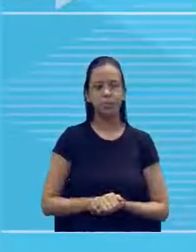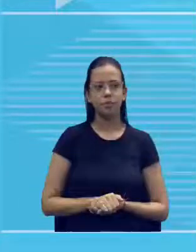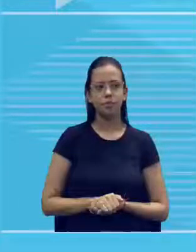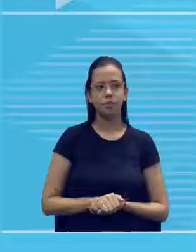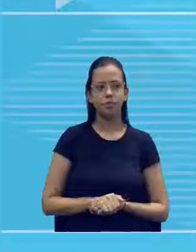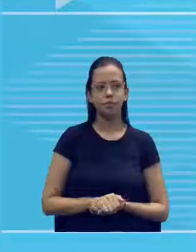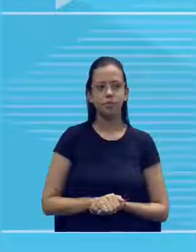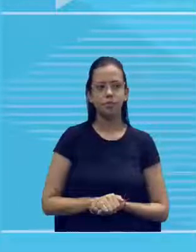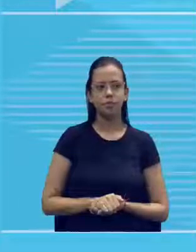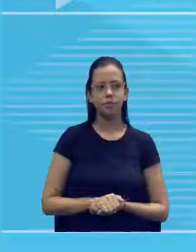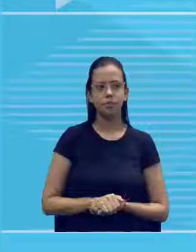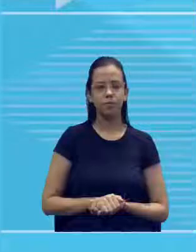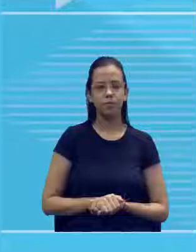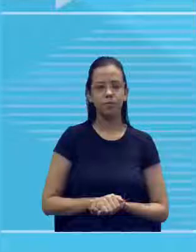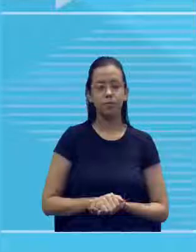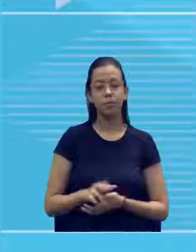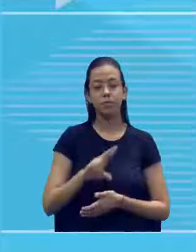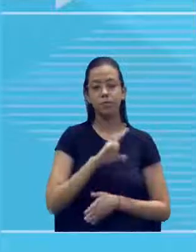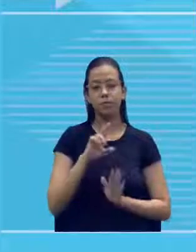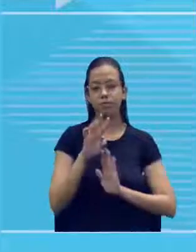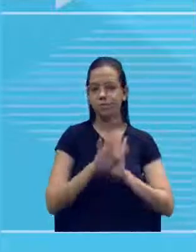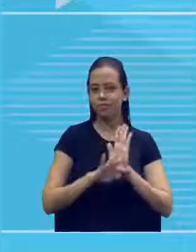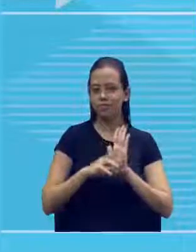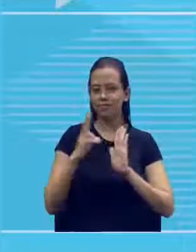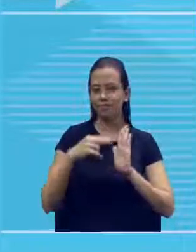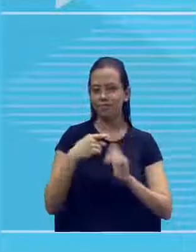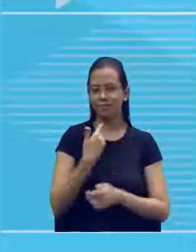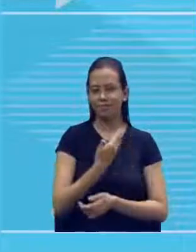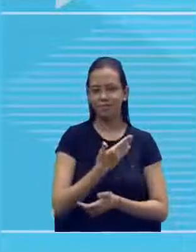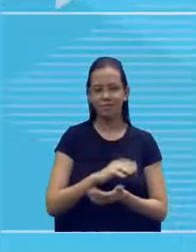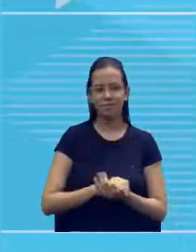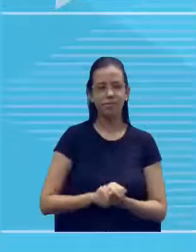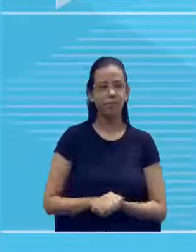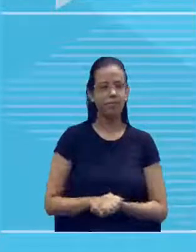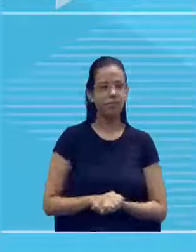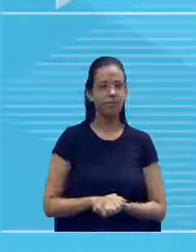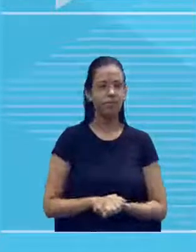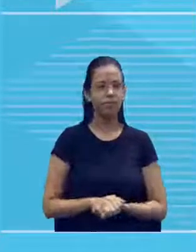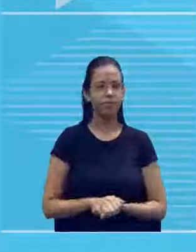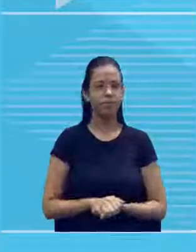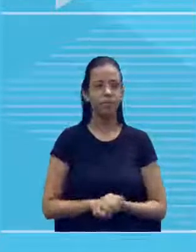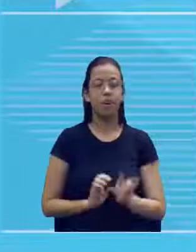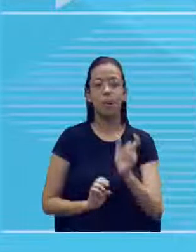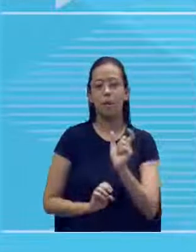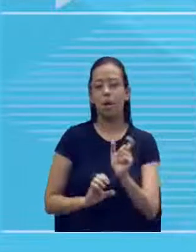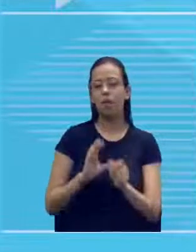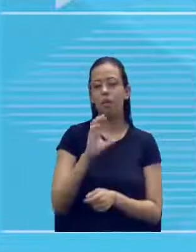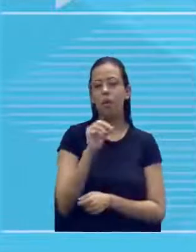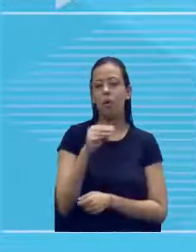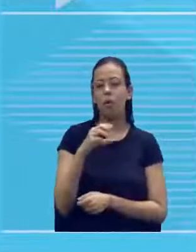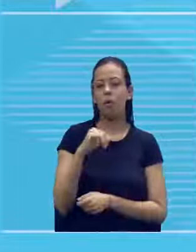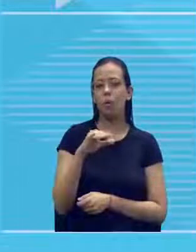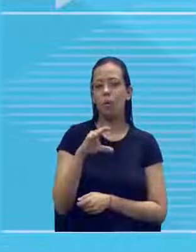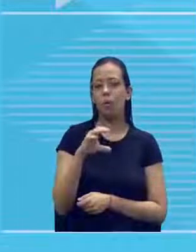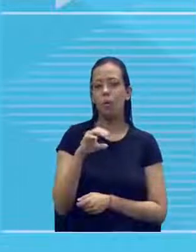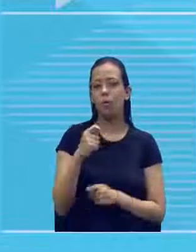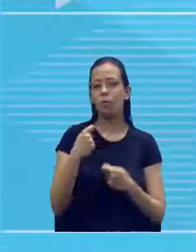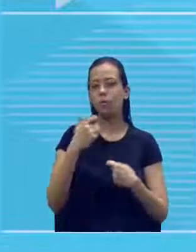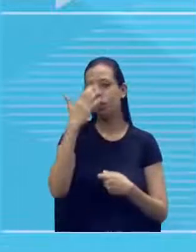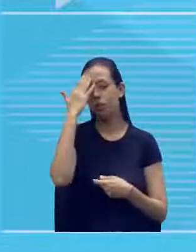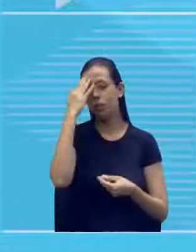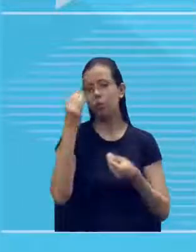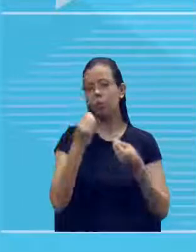o Balé Cômico da Rainha. Nesse caso, o termo cômico, ele deve ser entendido no sentido